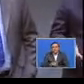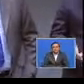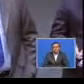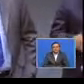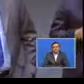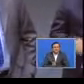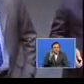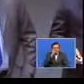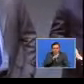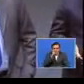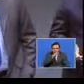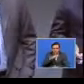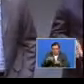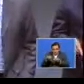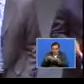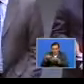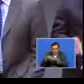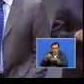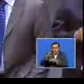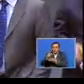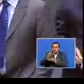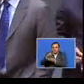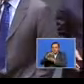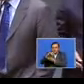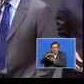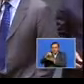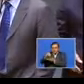a respeito de tucanos e